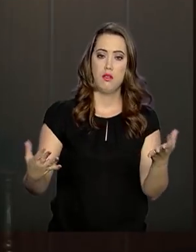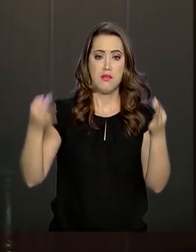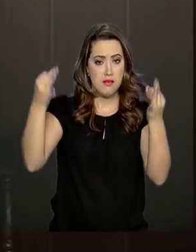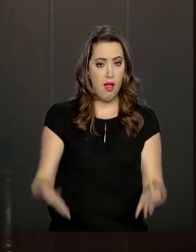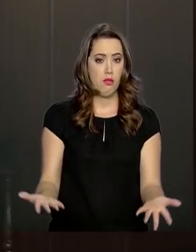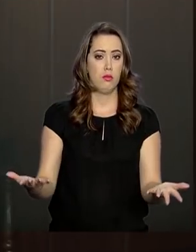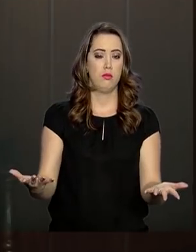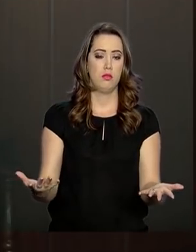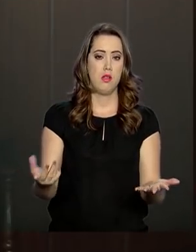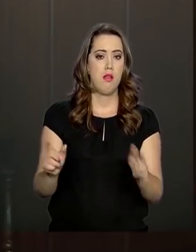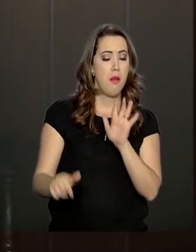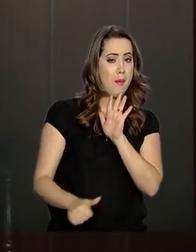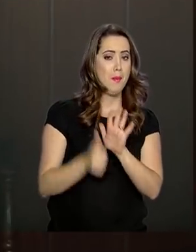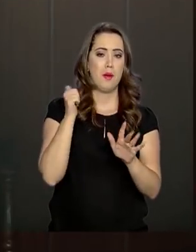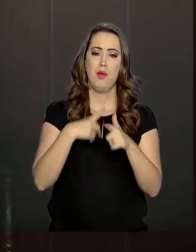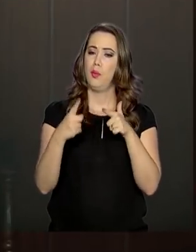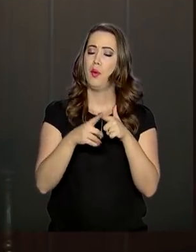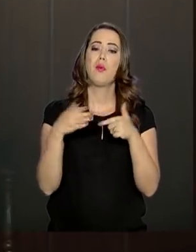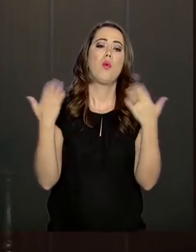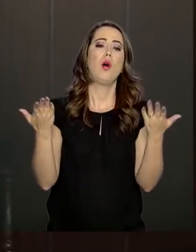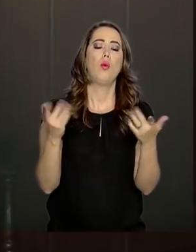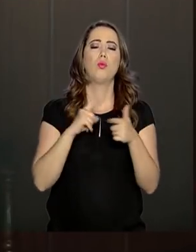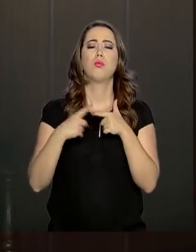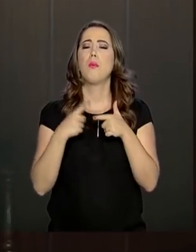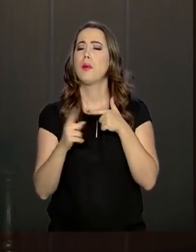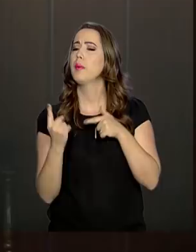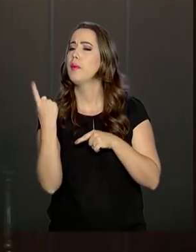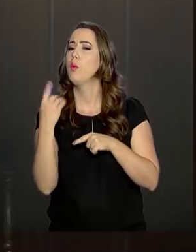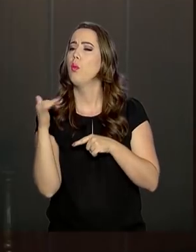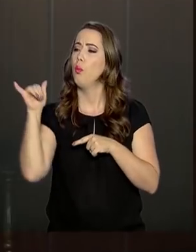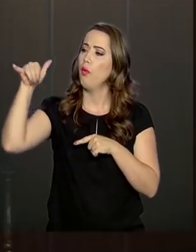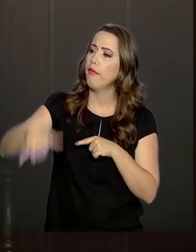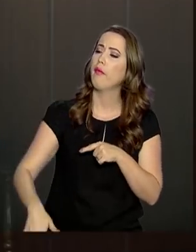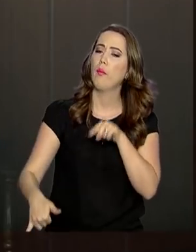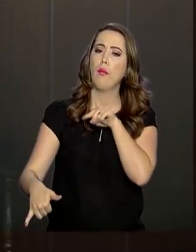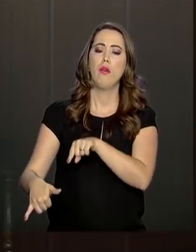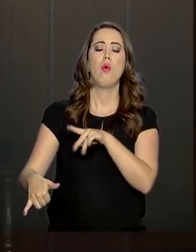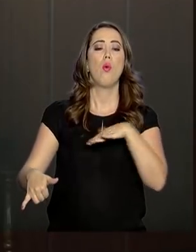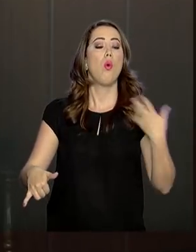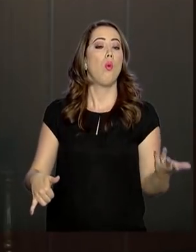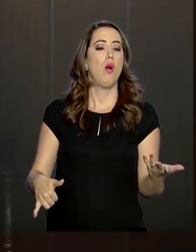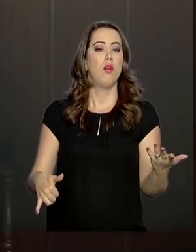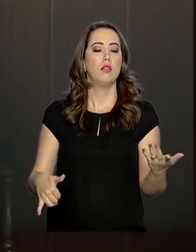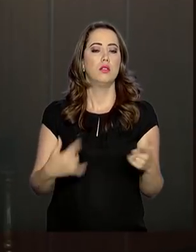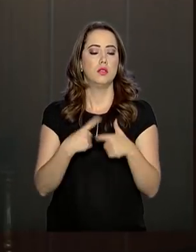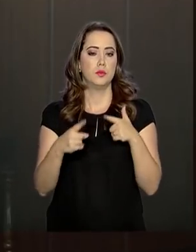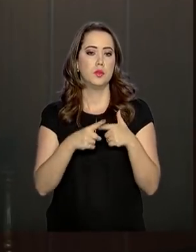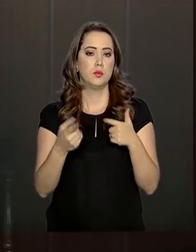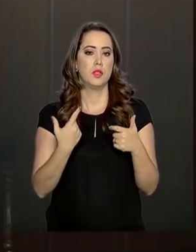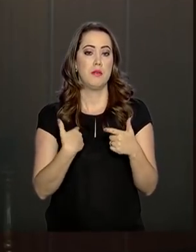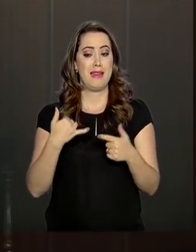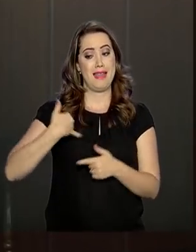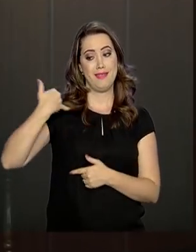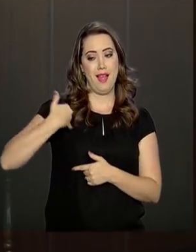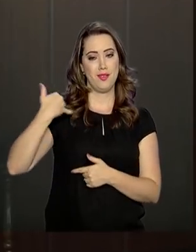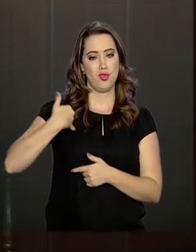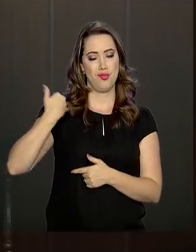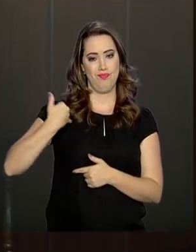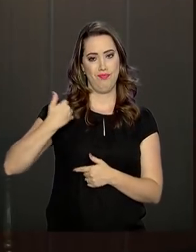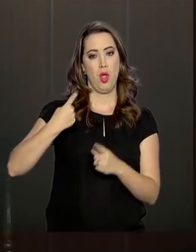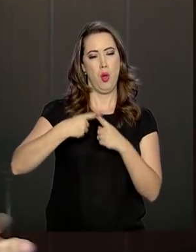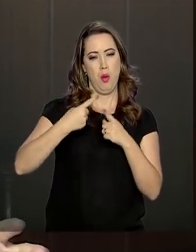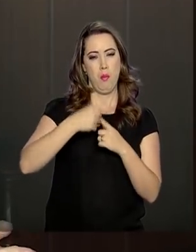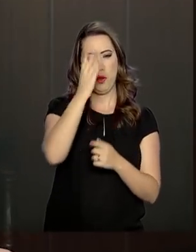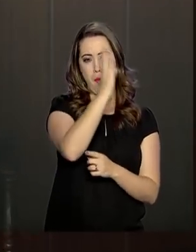primeira é a bomba demográfica. À medida que o país, a distribuição etária vai mudando,